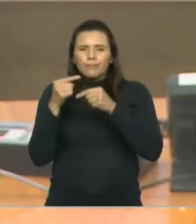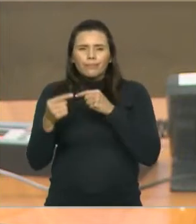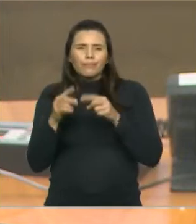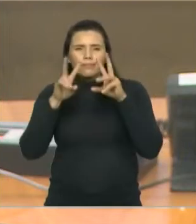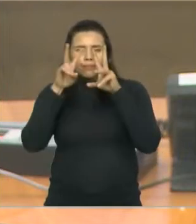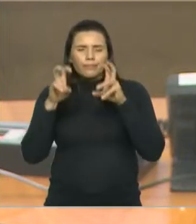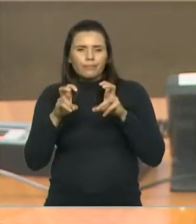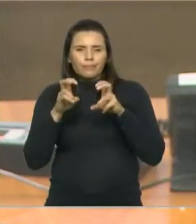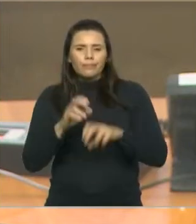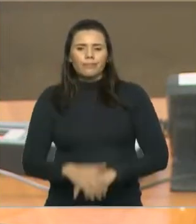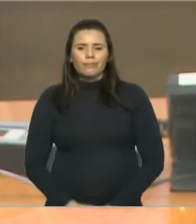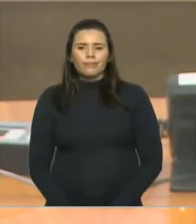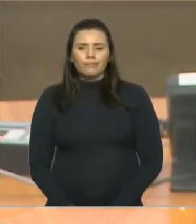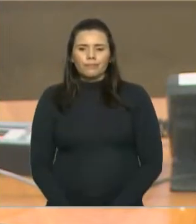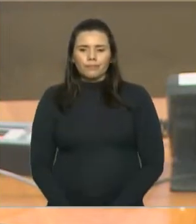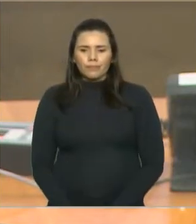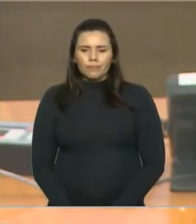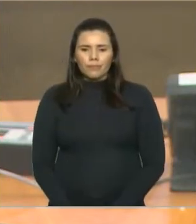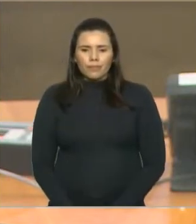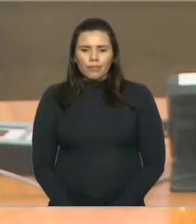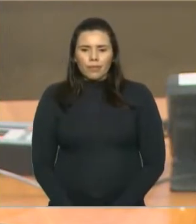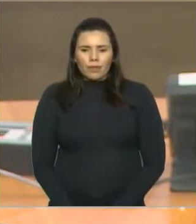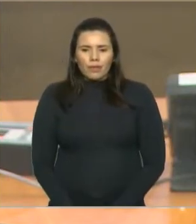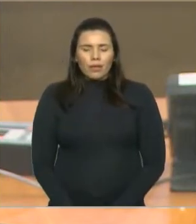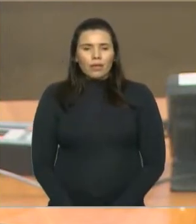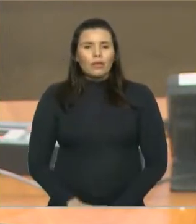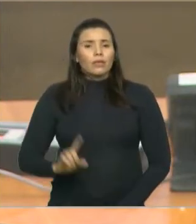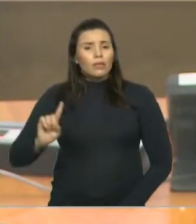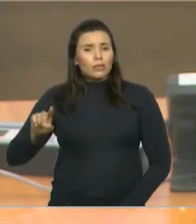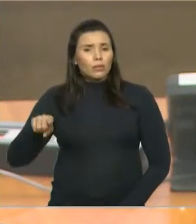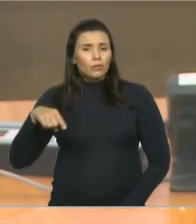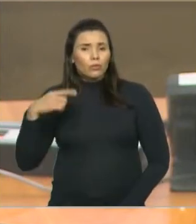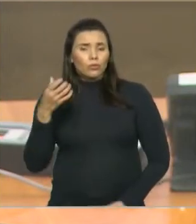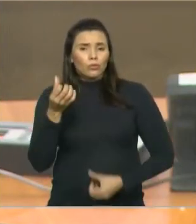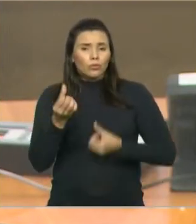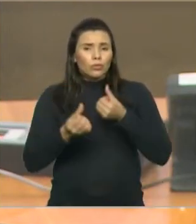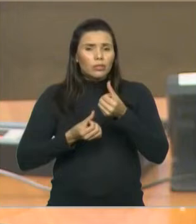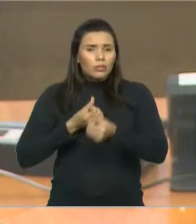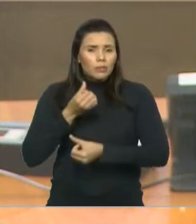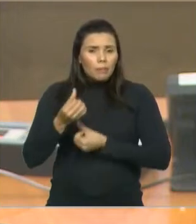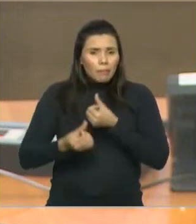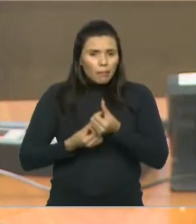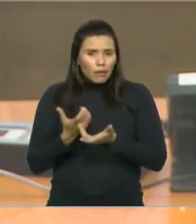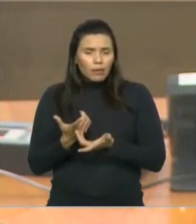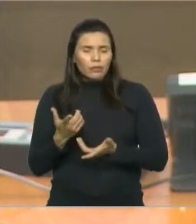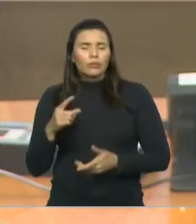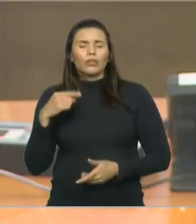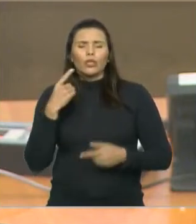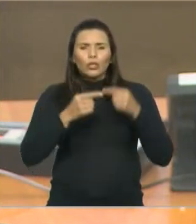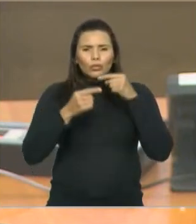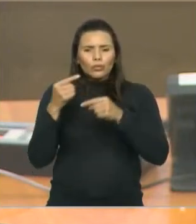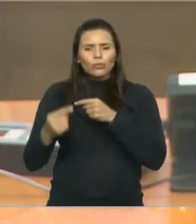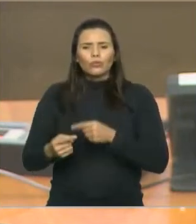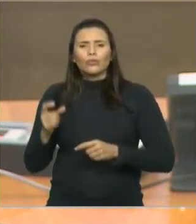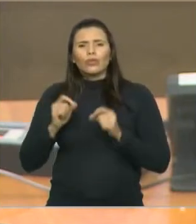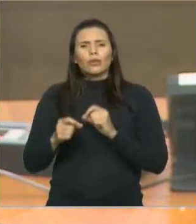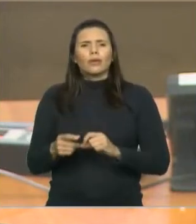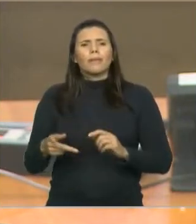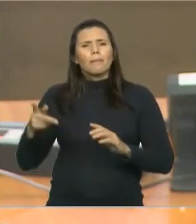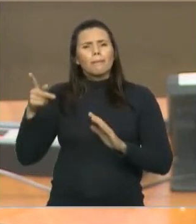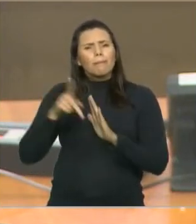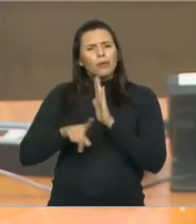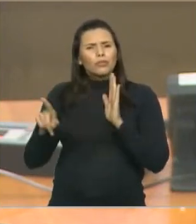caminhar logo na abertura do próximo semestre legislativo, a encaminhar projeto de lei a essa